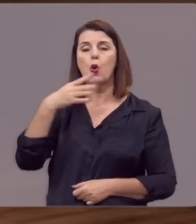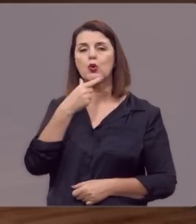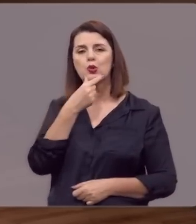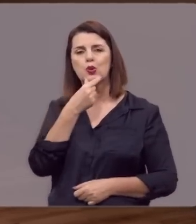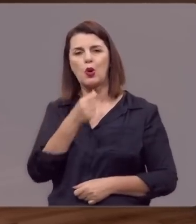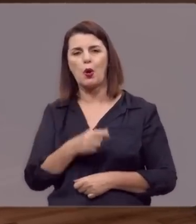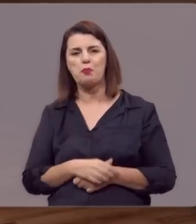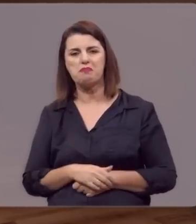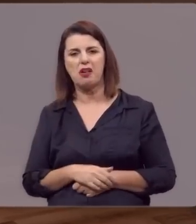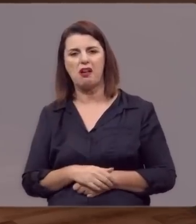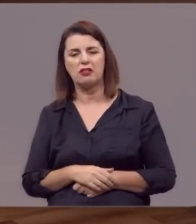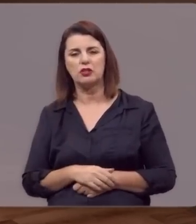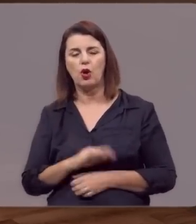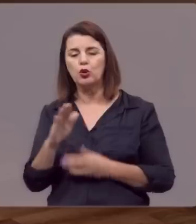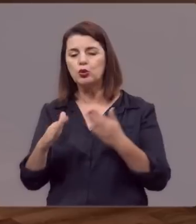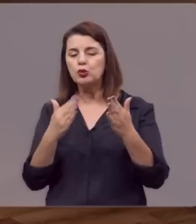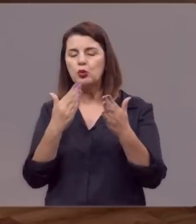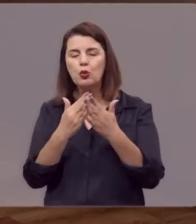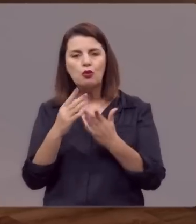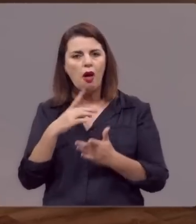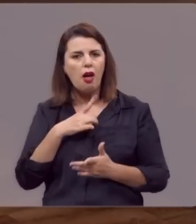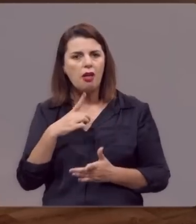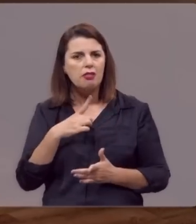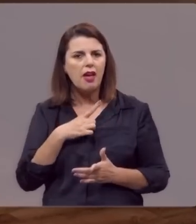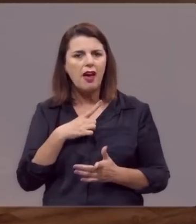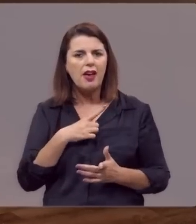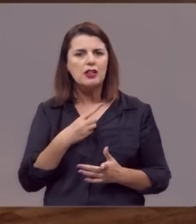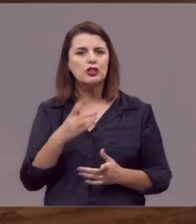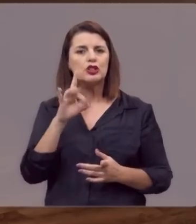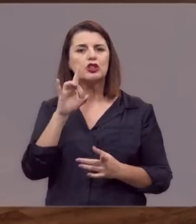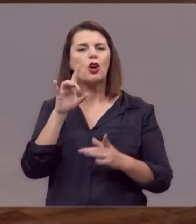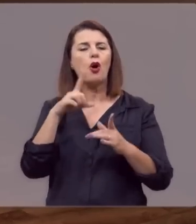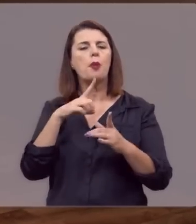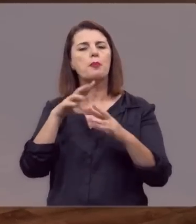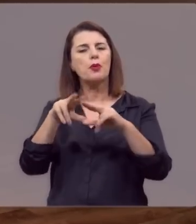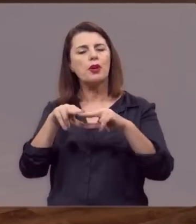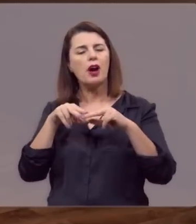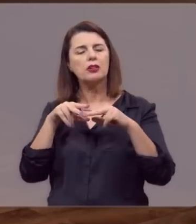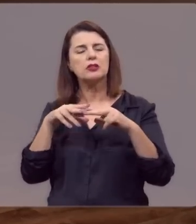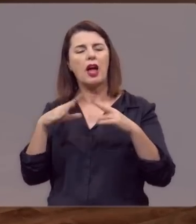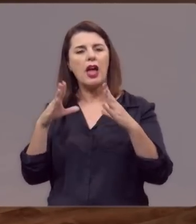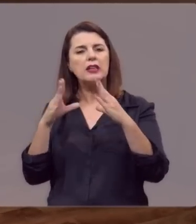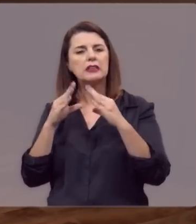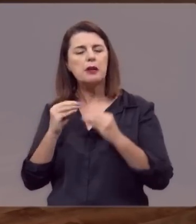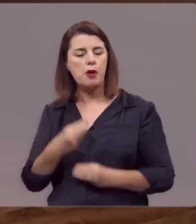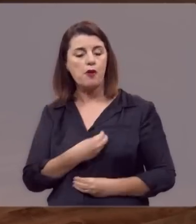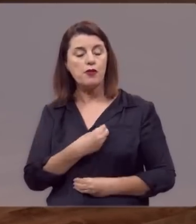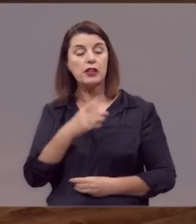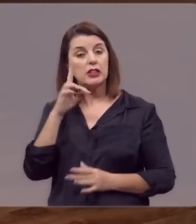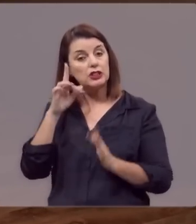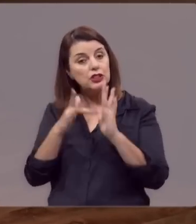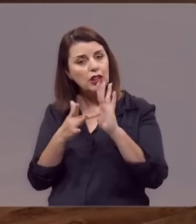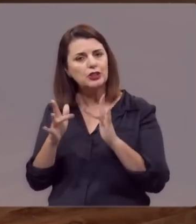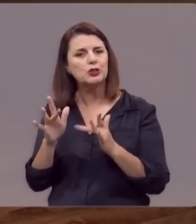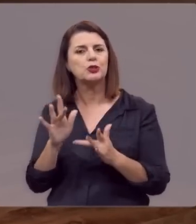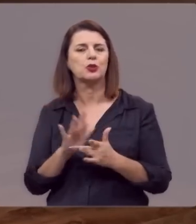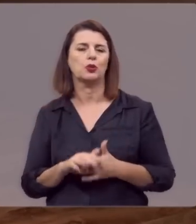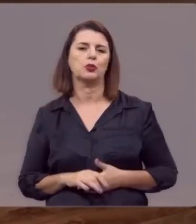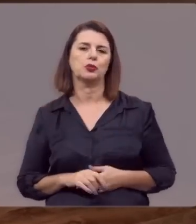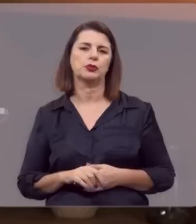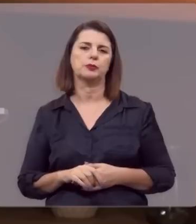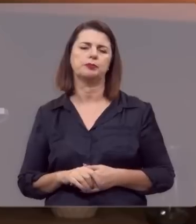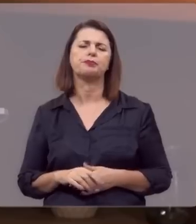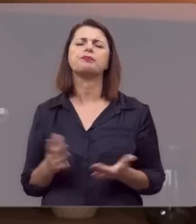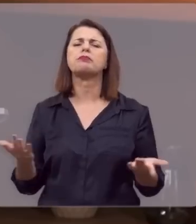só existe porque recebeu vida dele. Os anjos, os homens, os animais, o universo, enfim. Mas